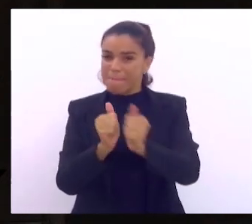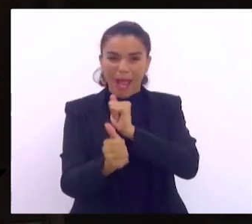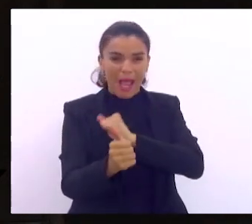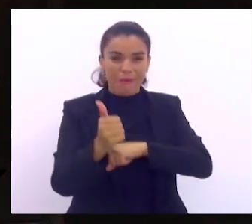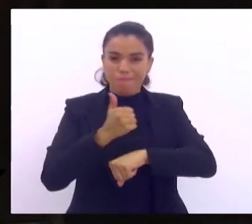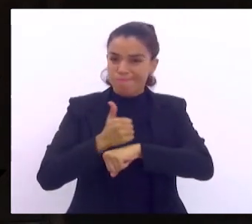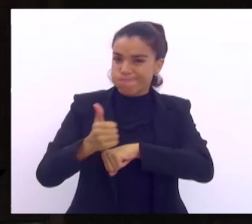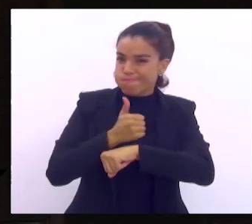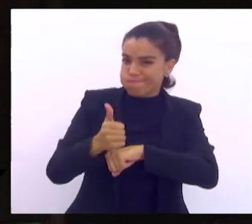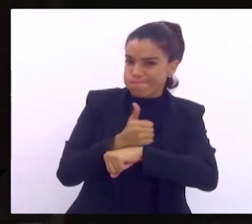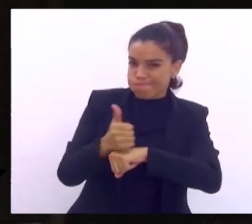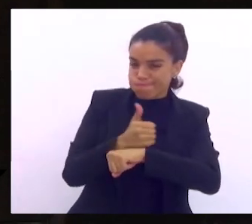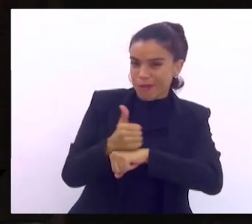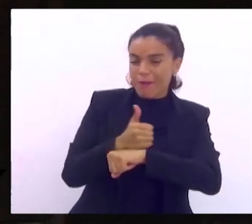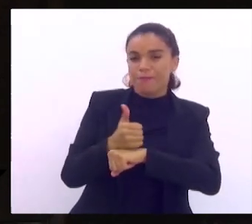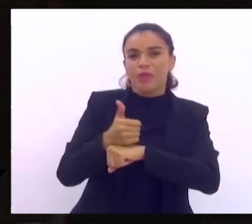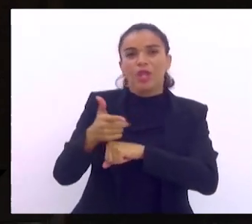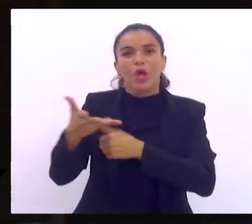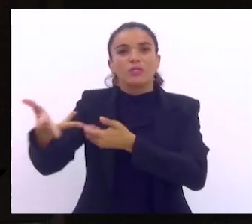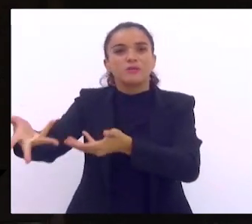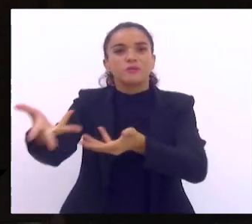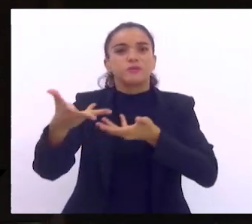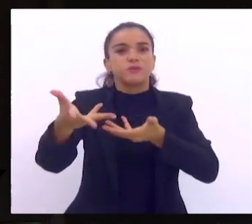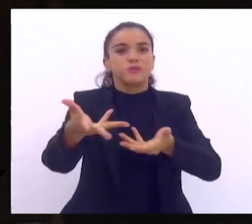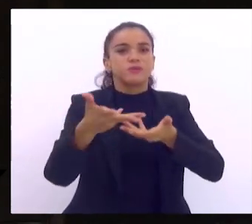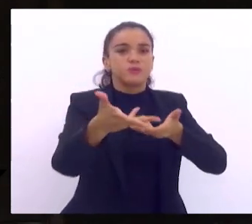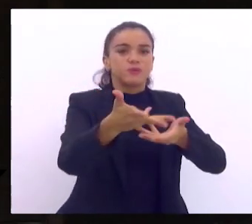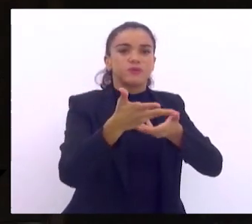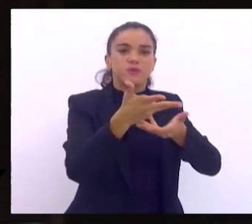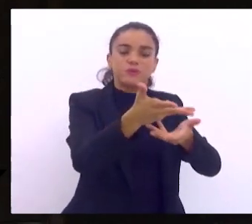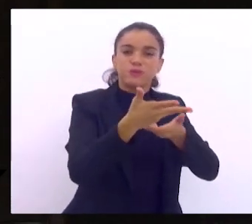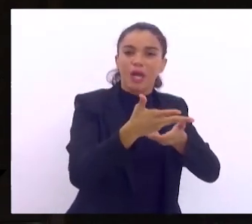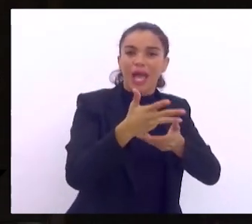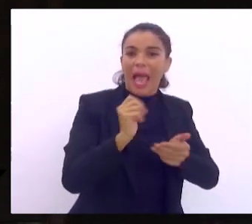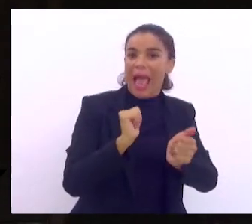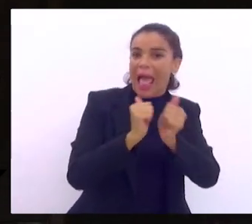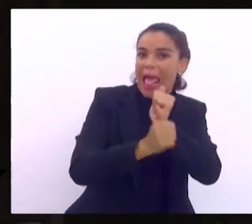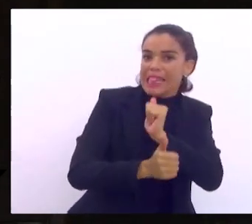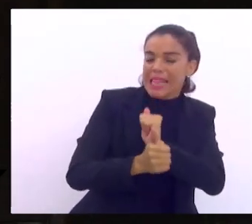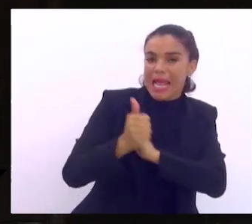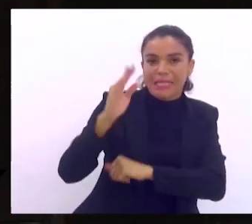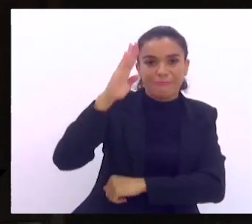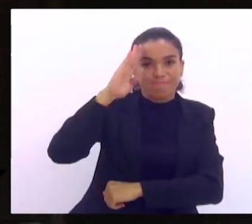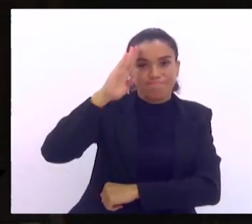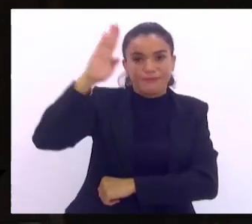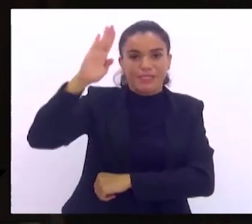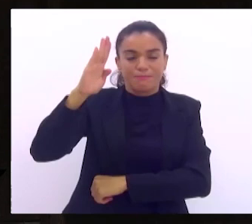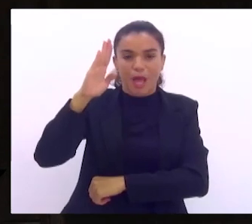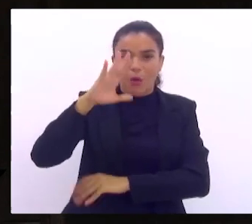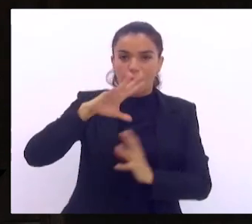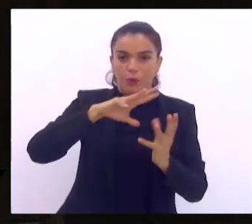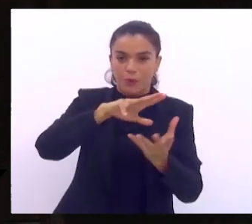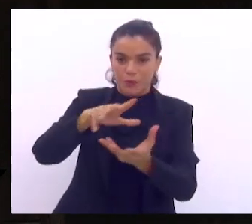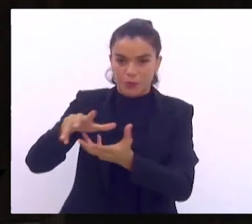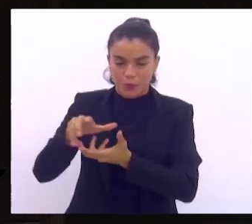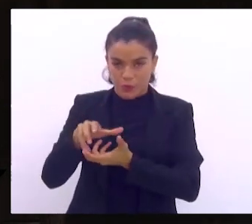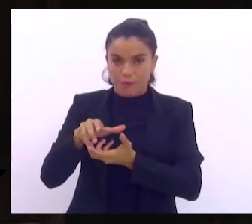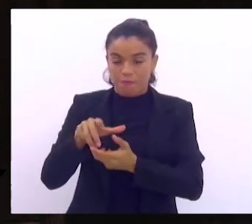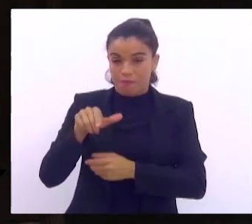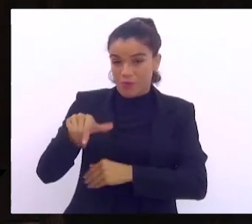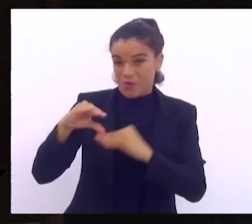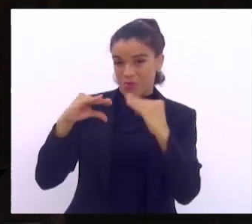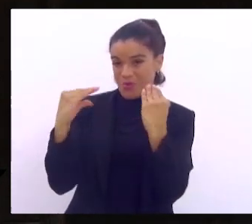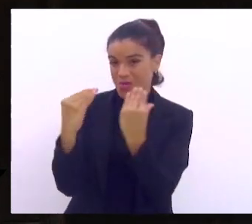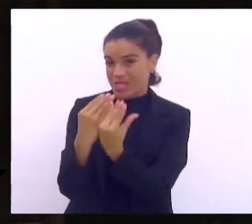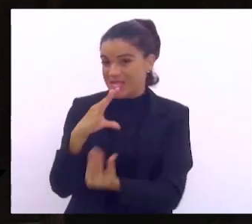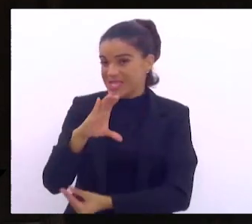meets internacionais, onde nós recebemos os principais atletas do mundo. O Robson sabe muito bem disso. No Célio de Barros,